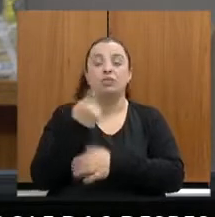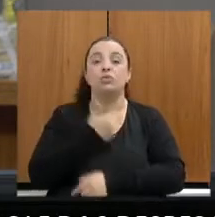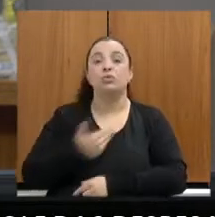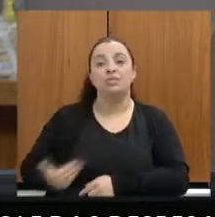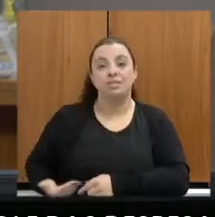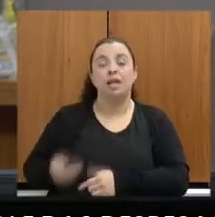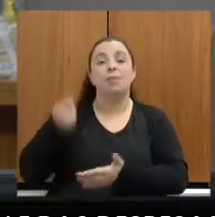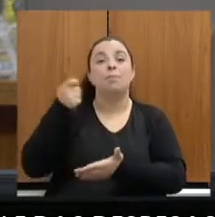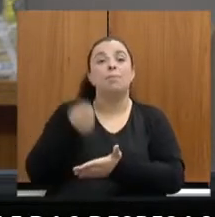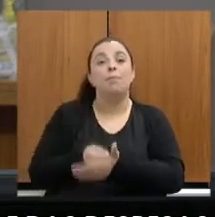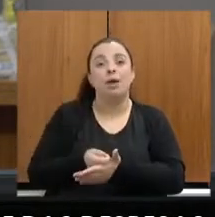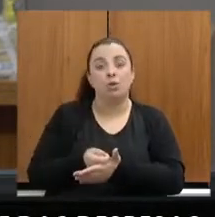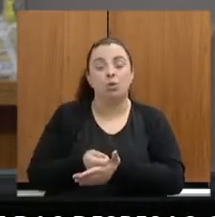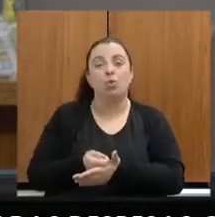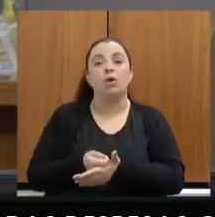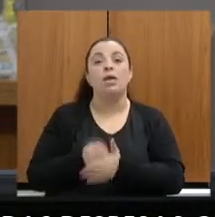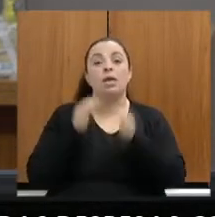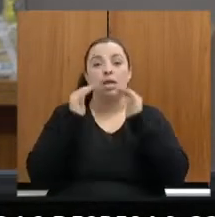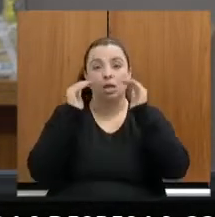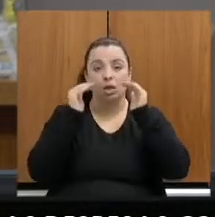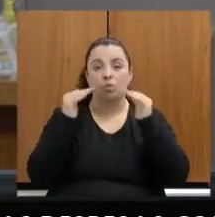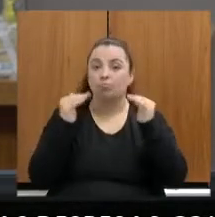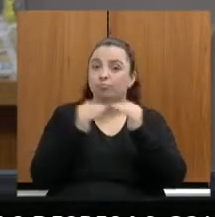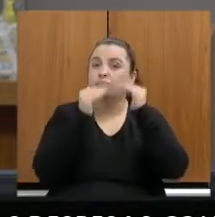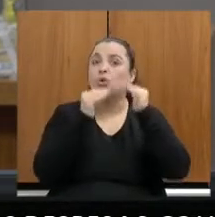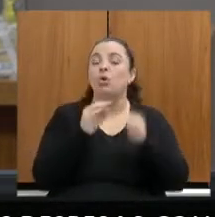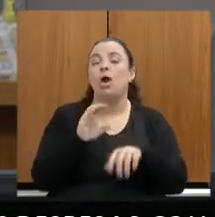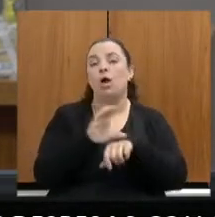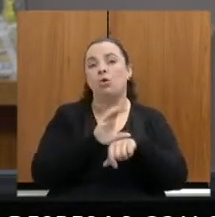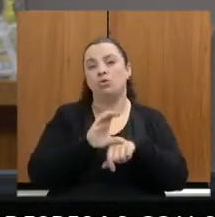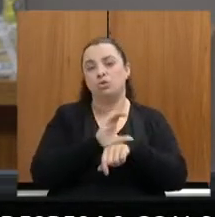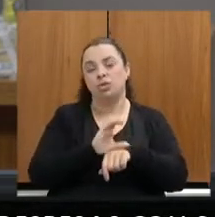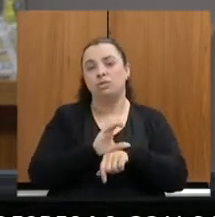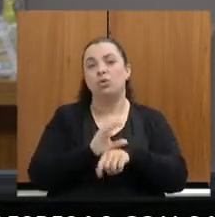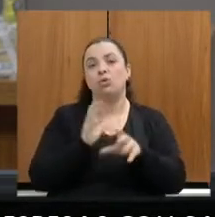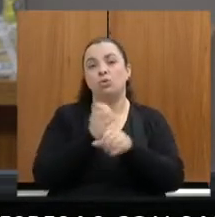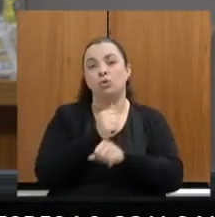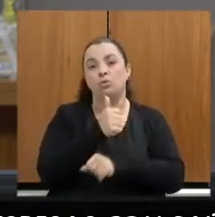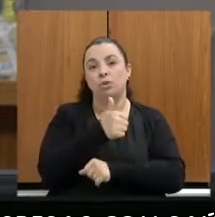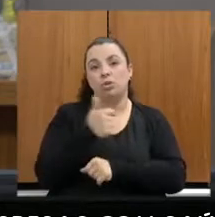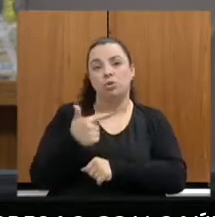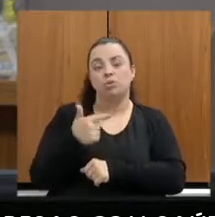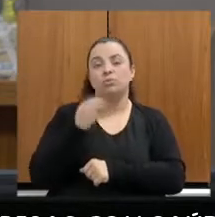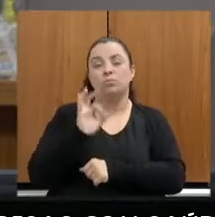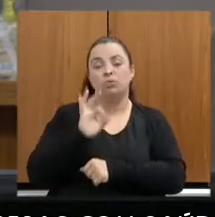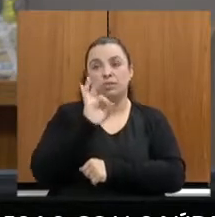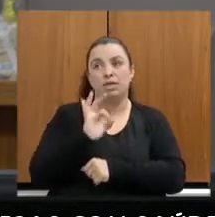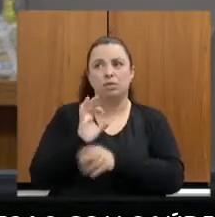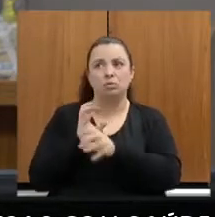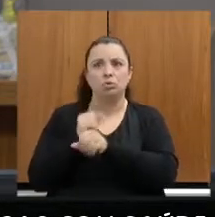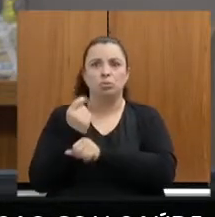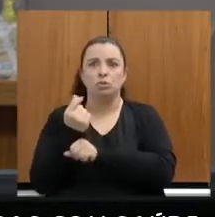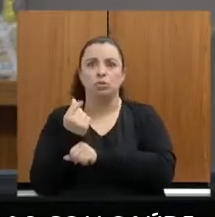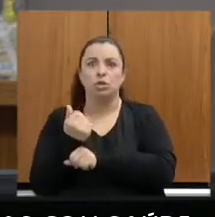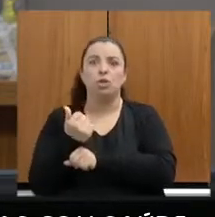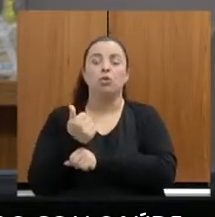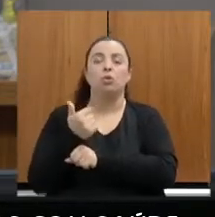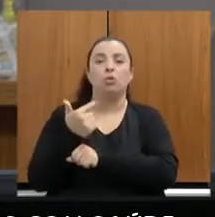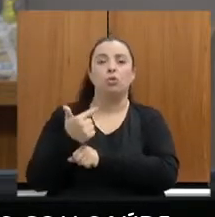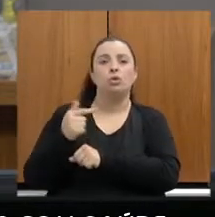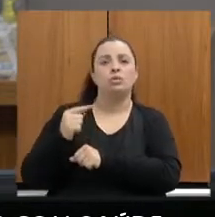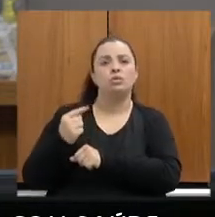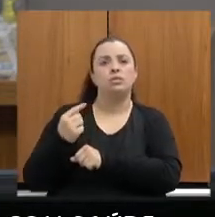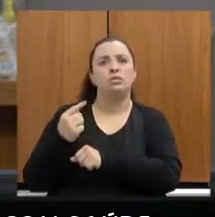ou constitucional os doze por cento de 96 milhões ano passado um valor